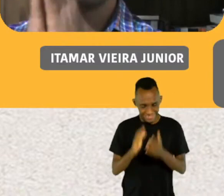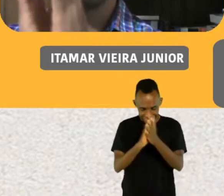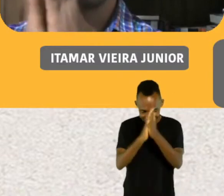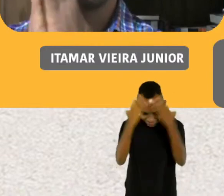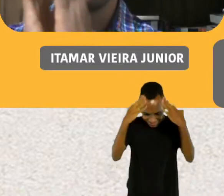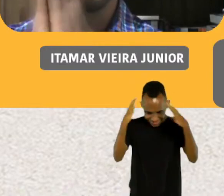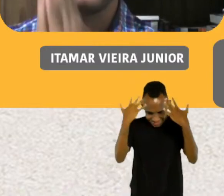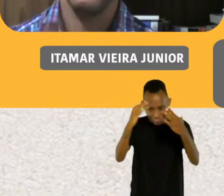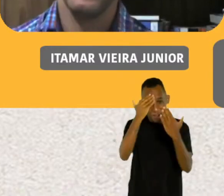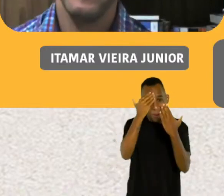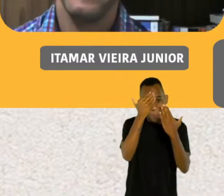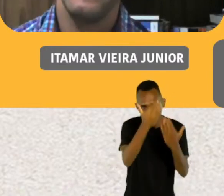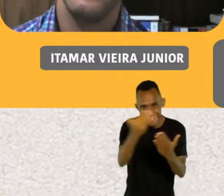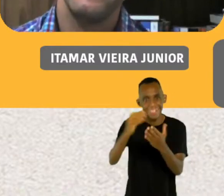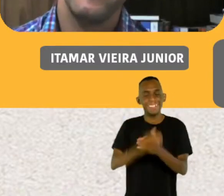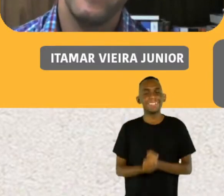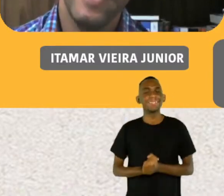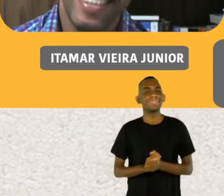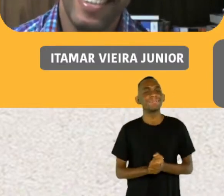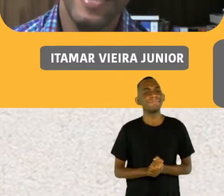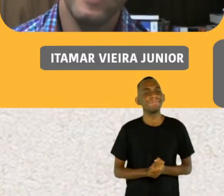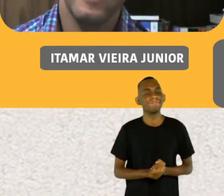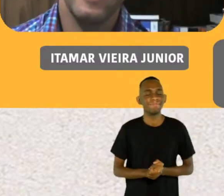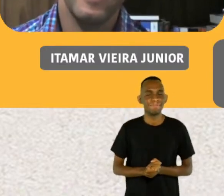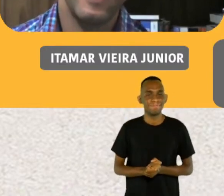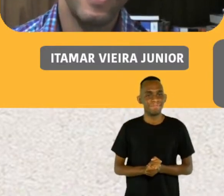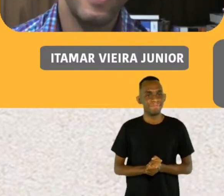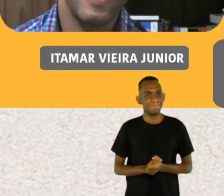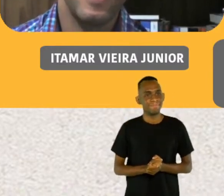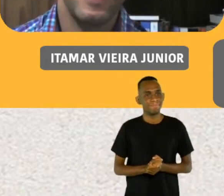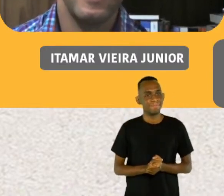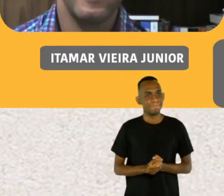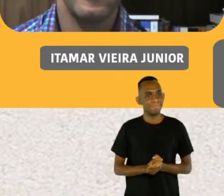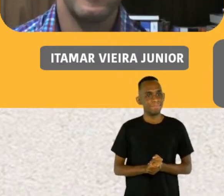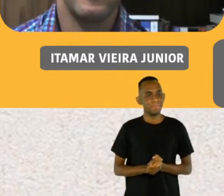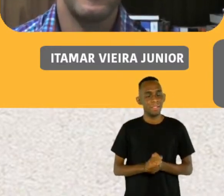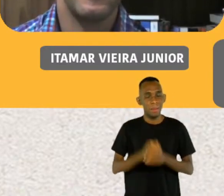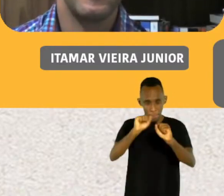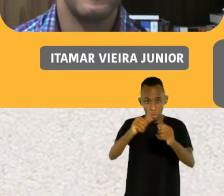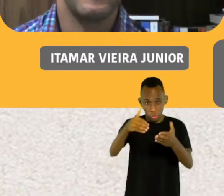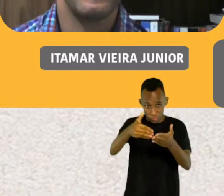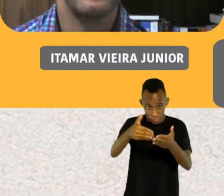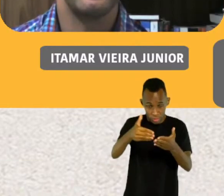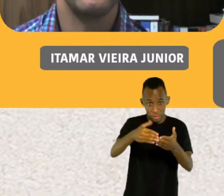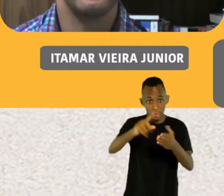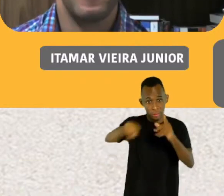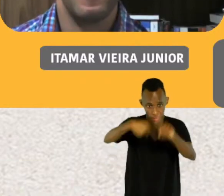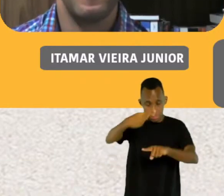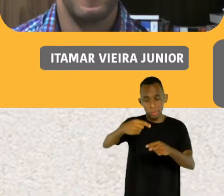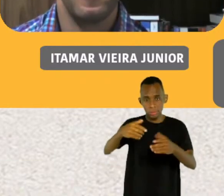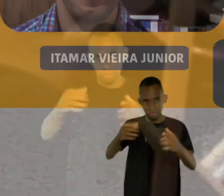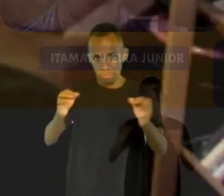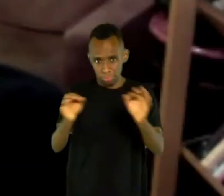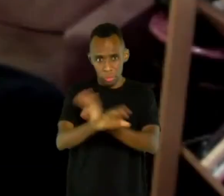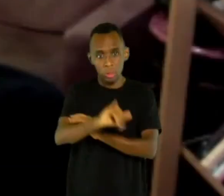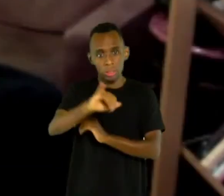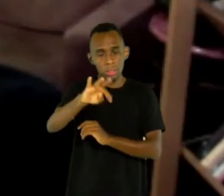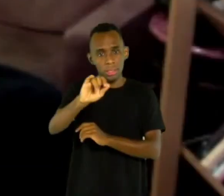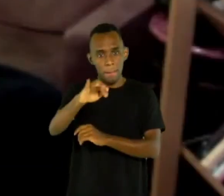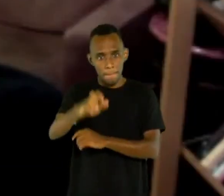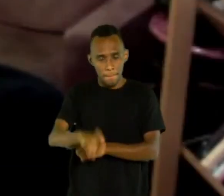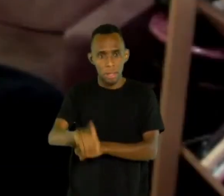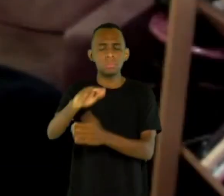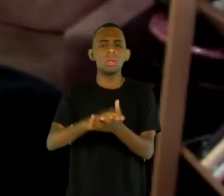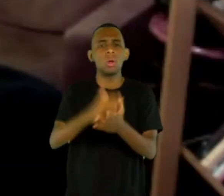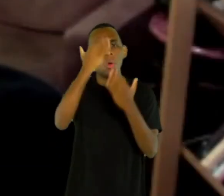Muito obrigado, Eduardo. Muito obrigado. Sérgio, passar a palavra para você encerrar e em seguida para o Itamar. Bom, muito